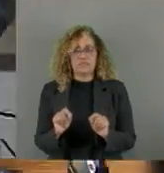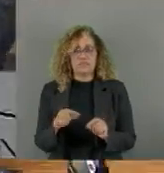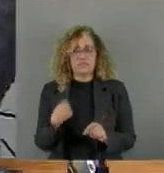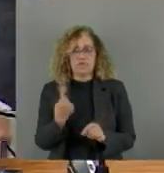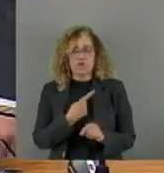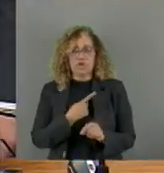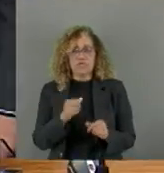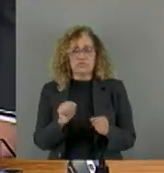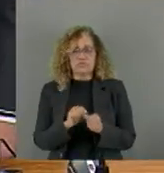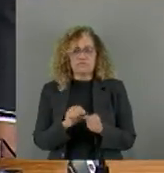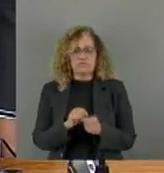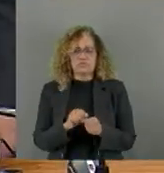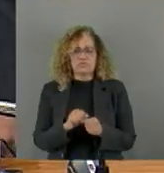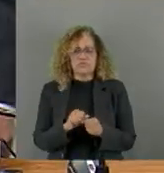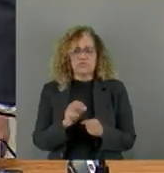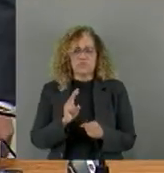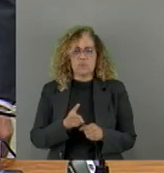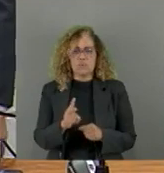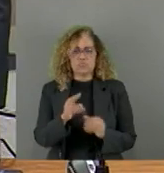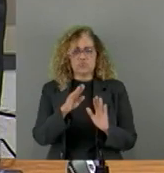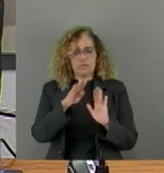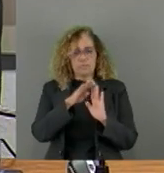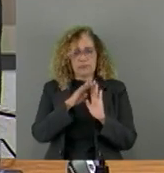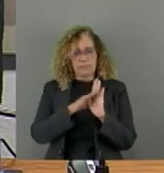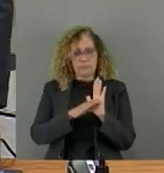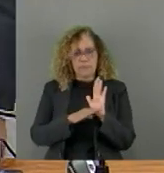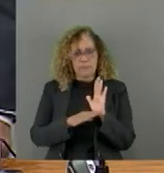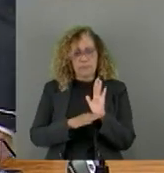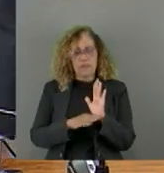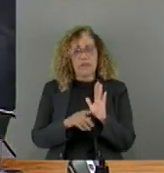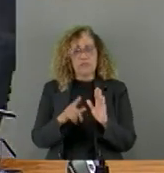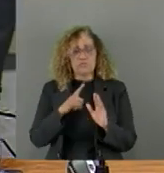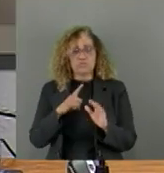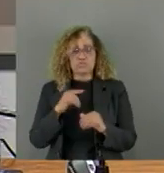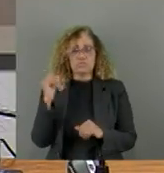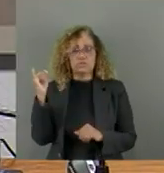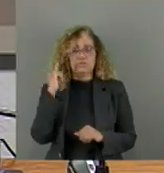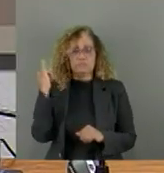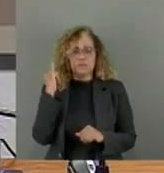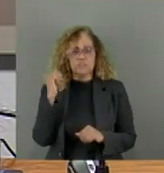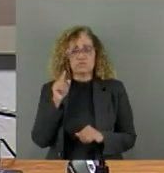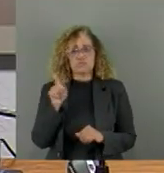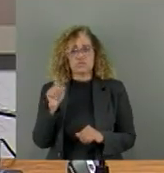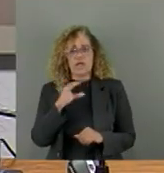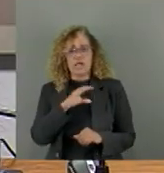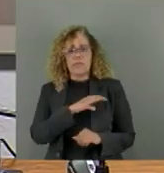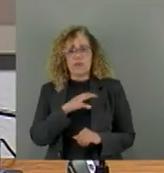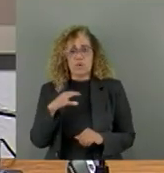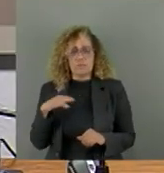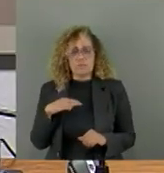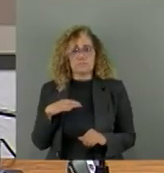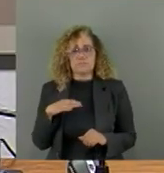fazermos aqui o restante da pauta, e diante de uma pauta importante lá na Comissão de